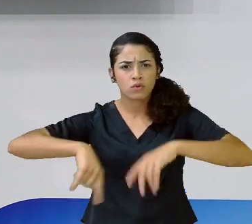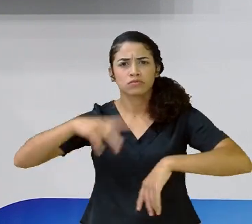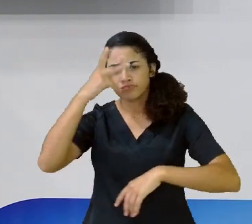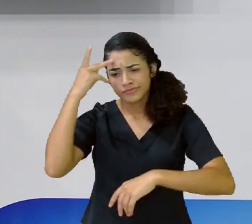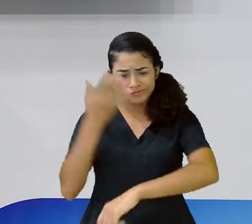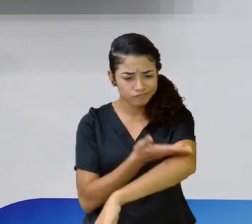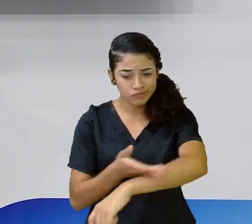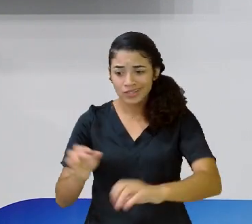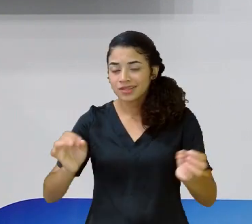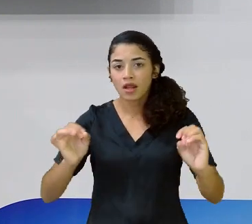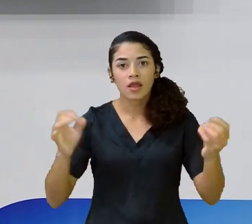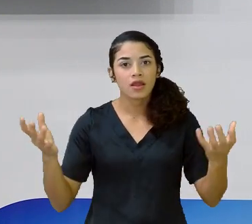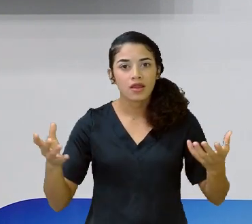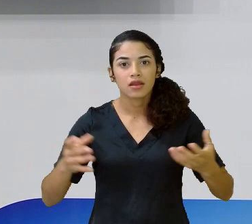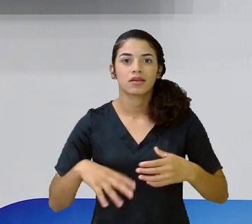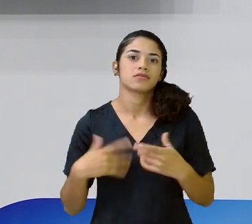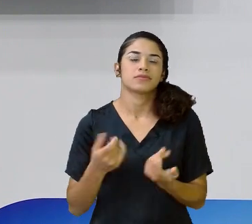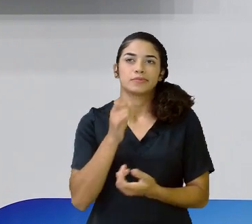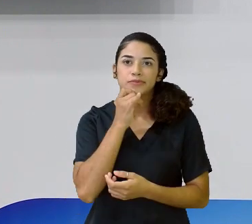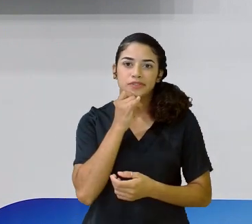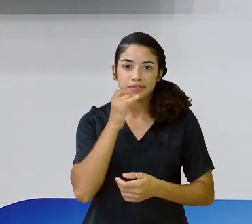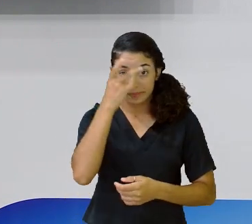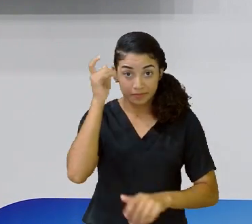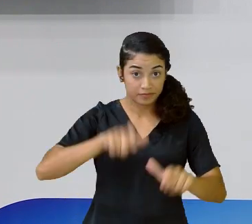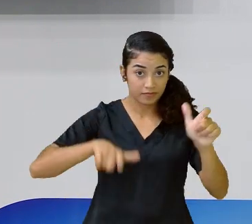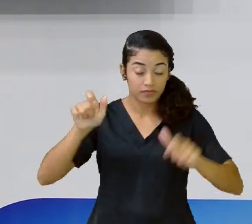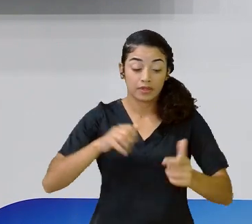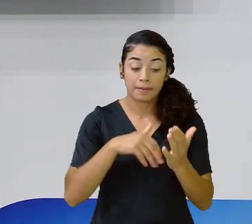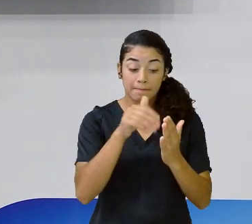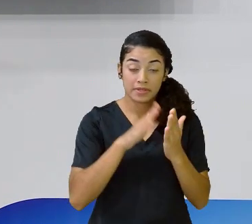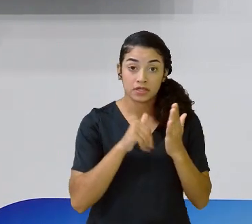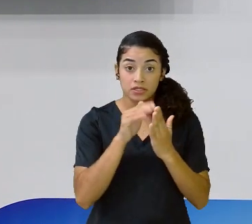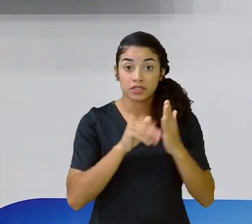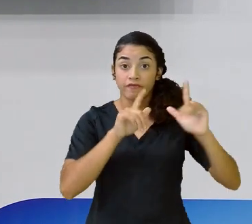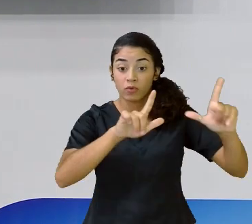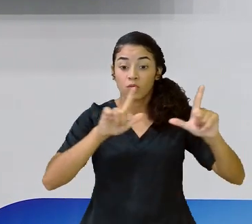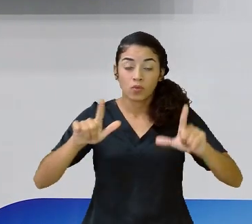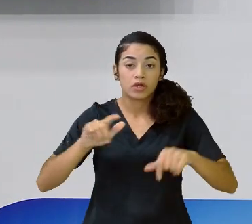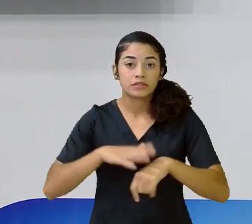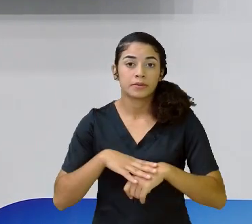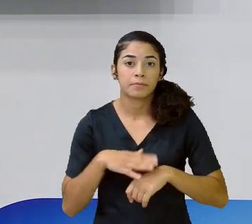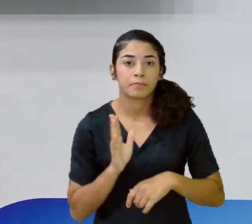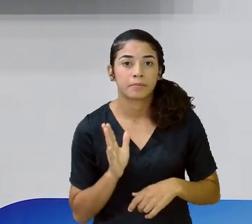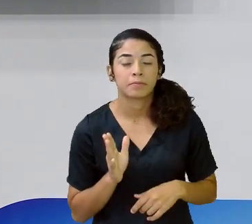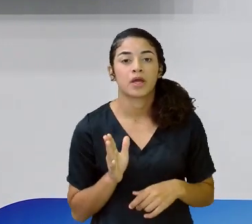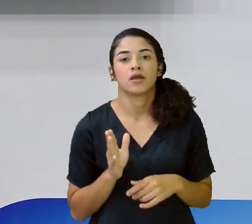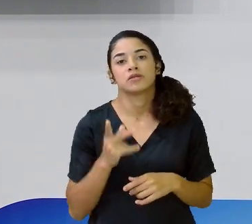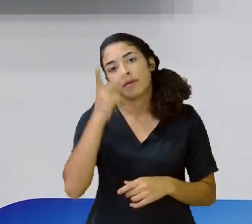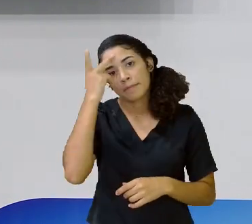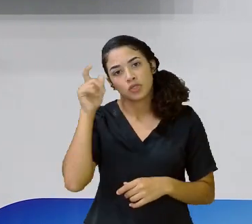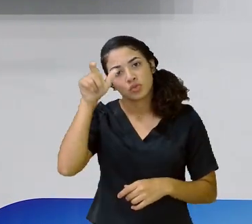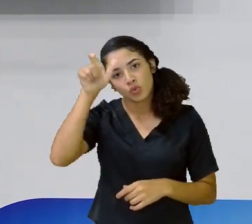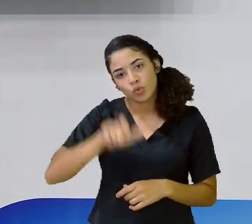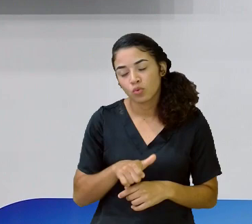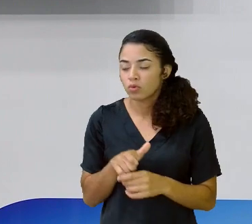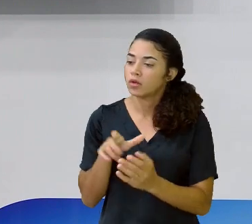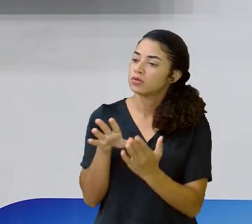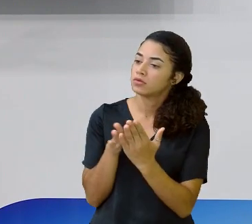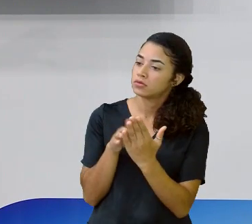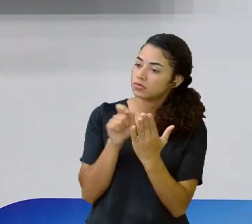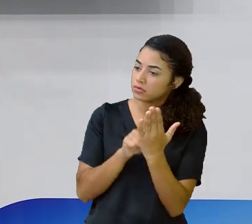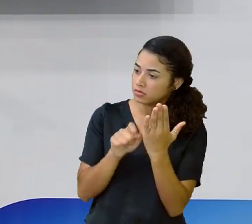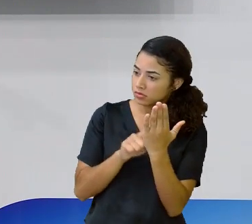estavam habituadas. Antigamente as pessoas pintavam aqueles quadros com mais um semblante de pessoas, não era tanto assim